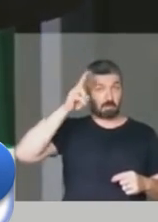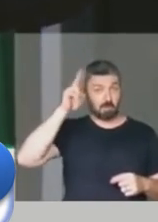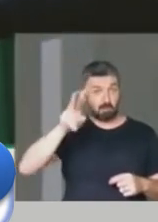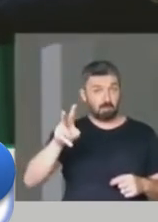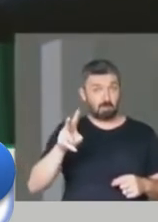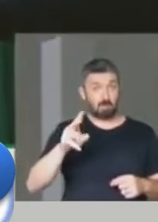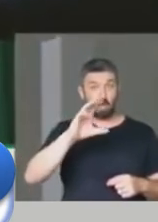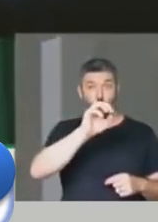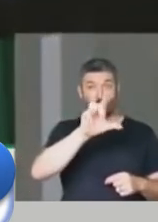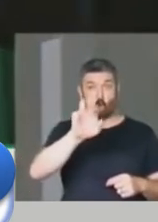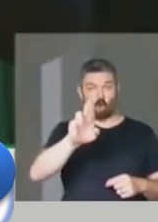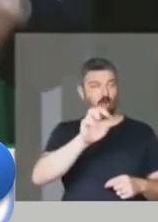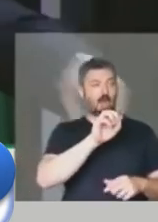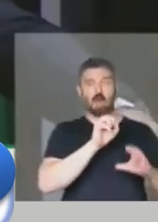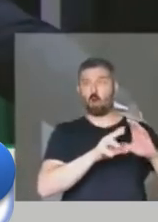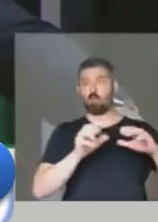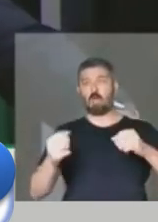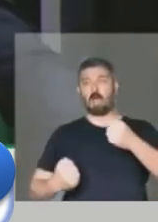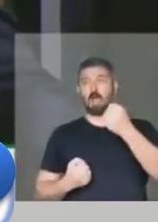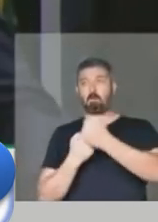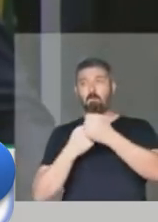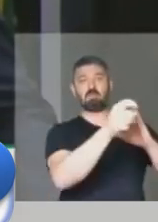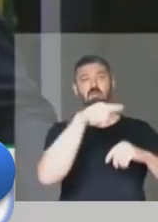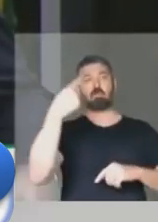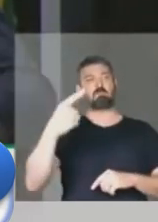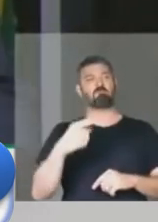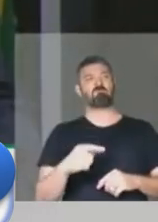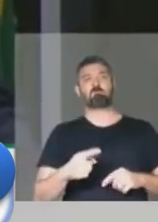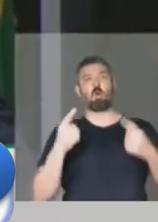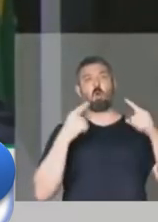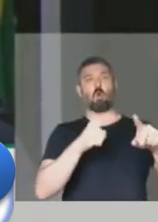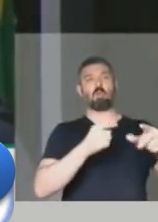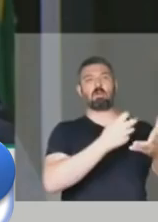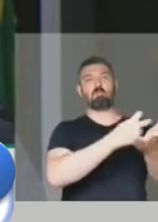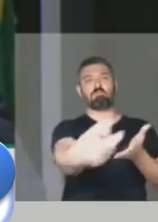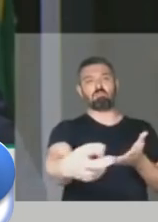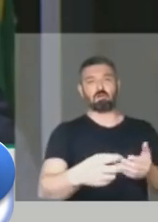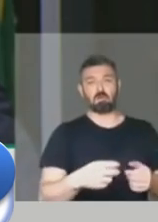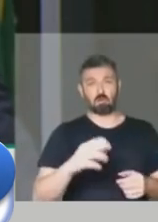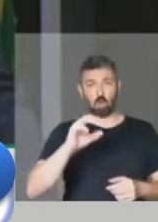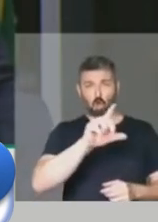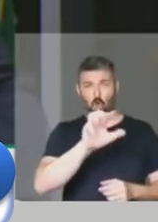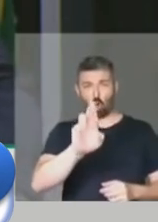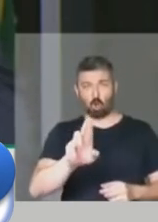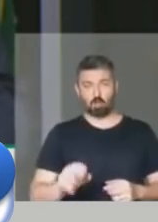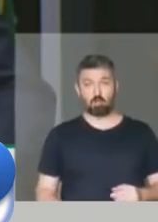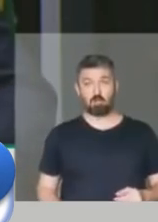colocou Fernando Collor, derrubou Fernando Collor. E agora, como sabe que o